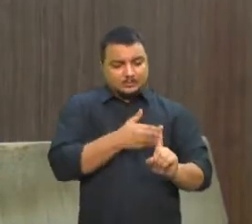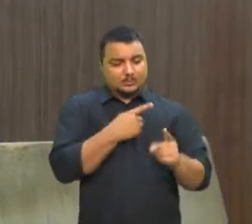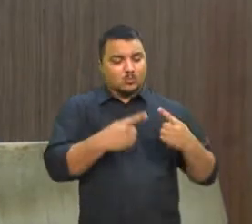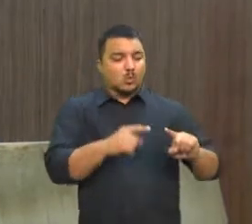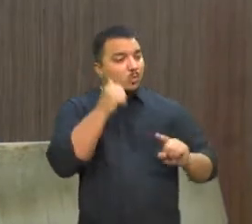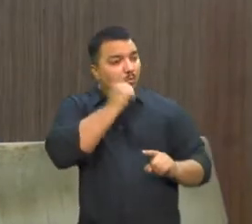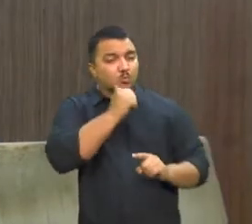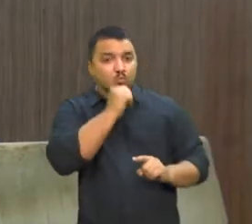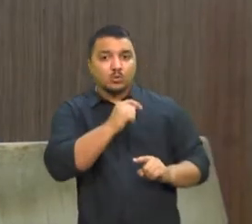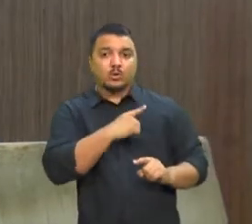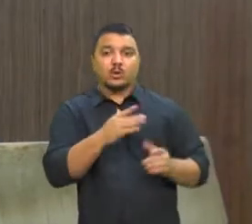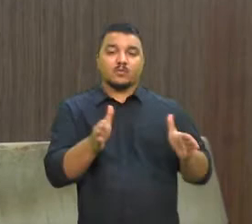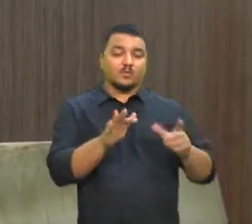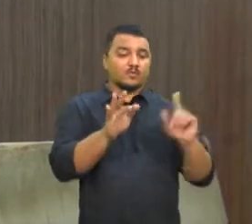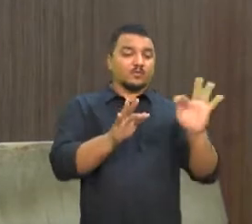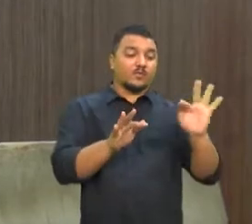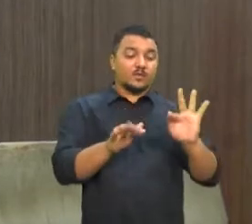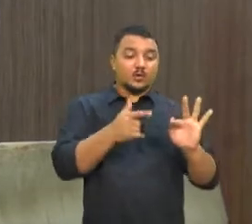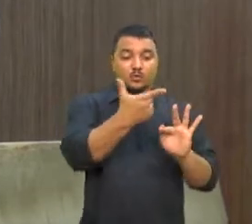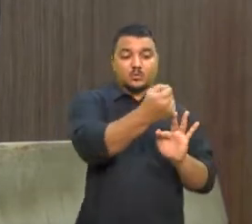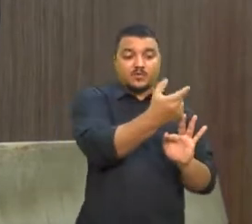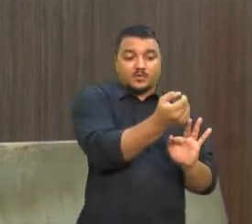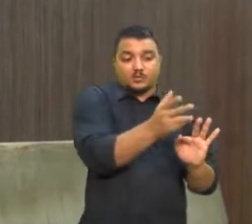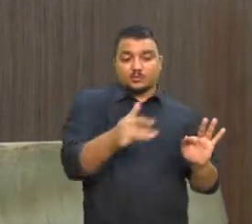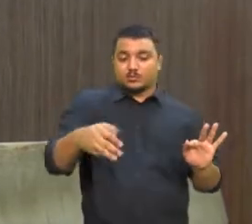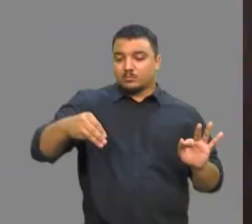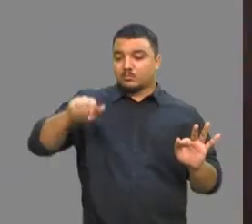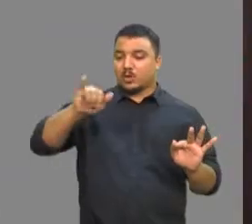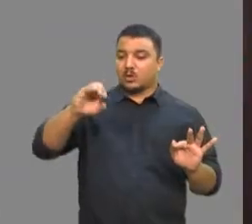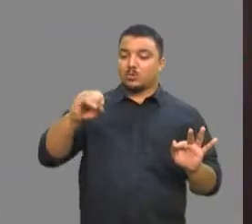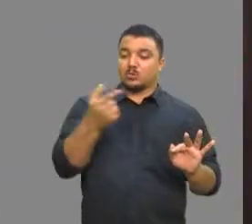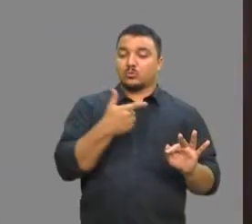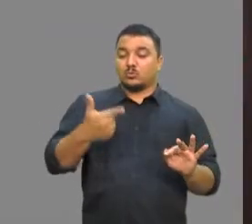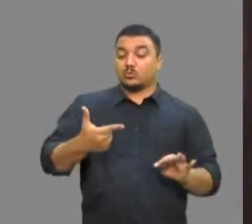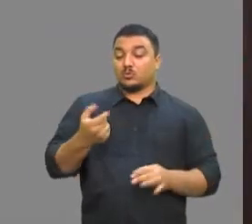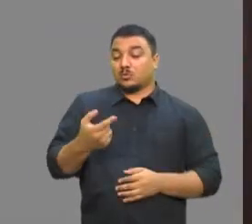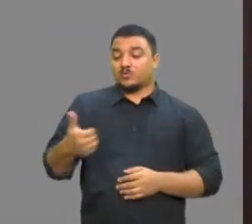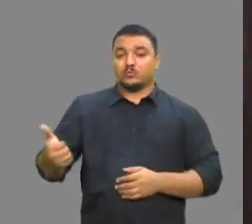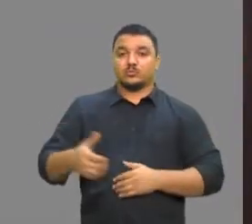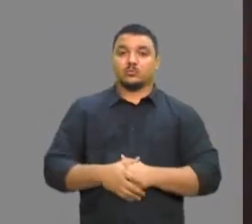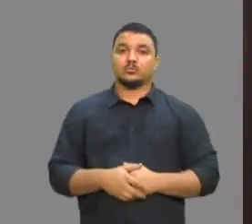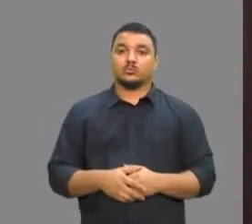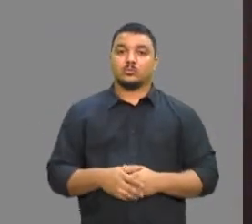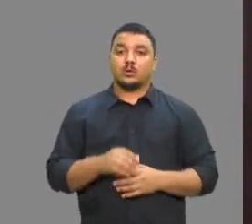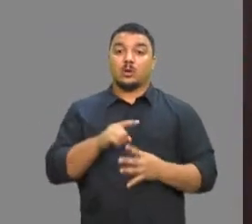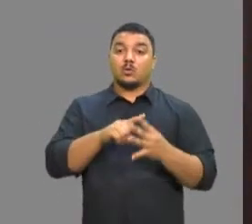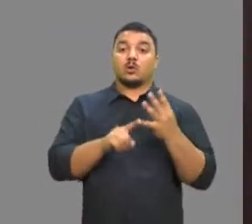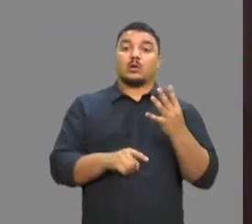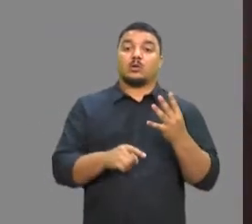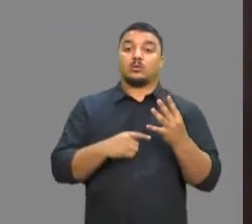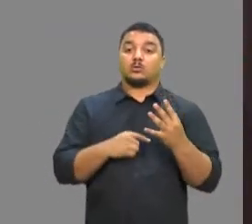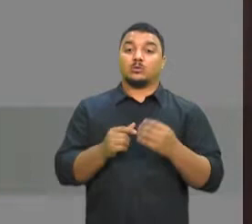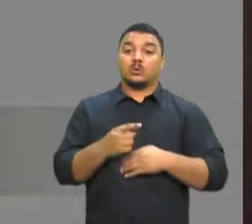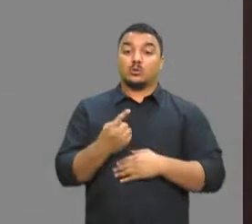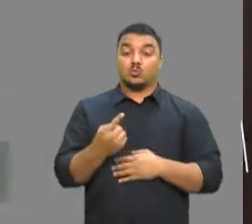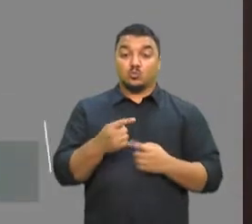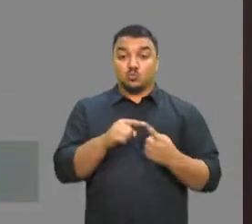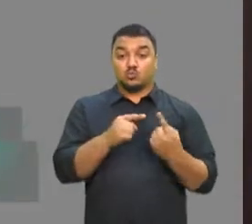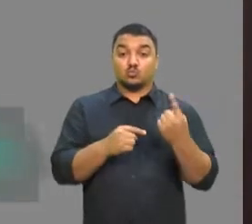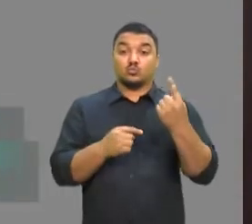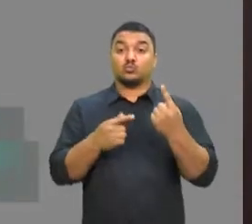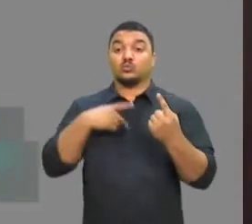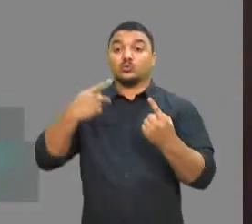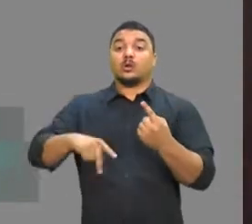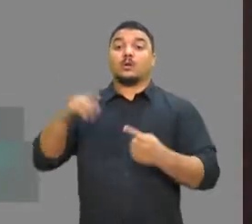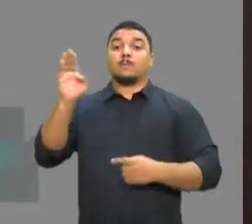mulheres entre fevereiro de 2020 e maio deste ano. Uma em cada quatro mulheres do